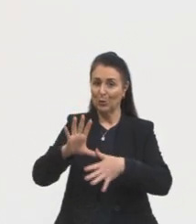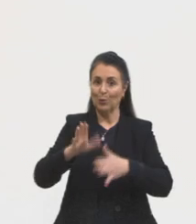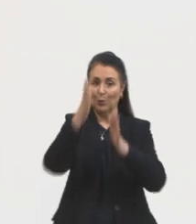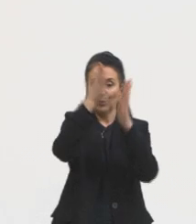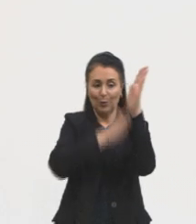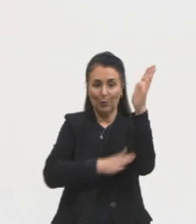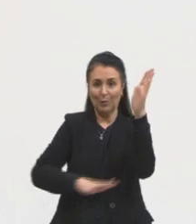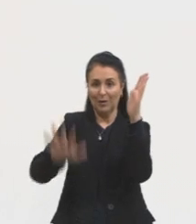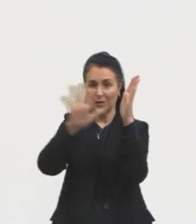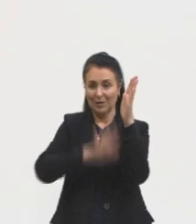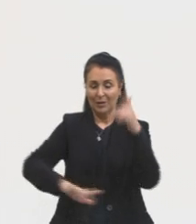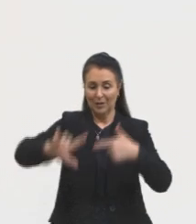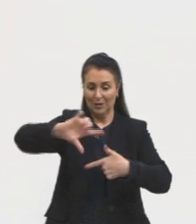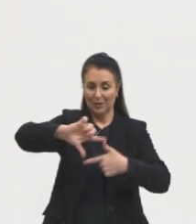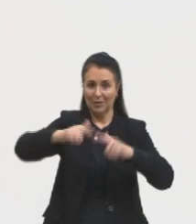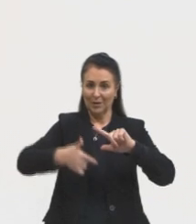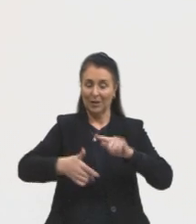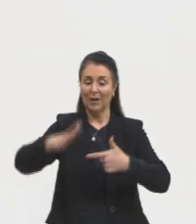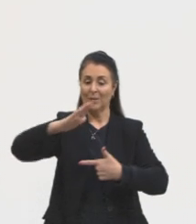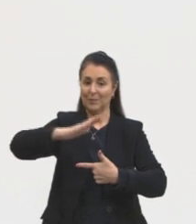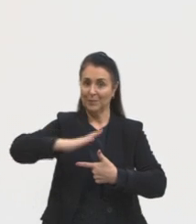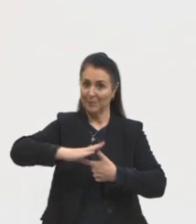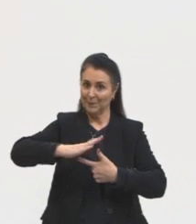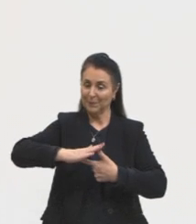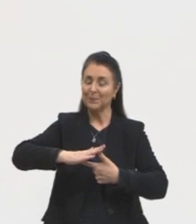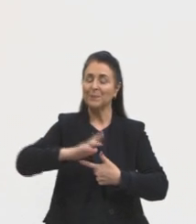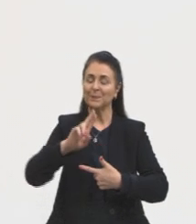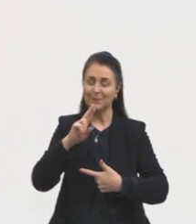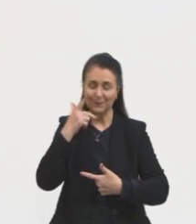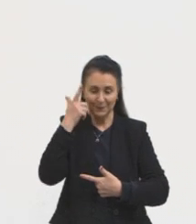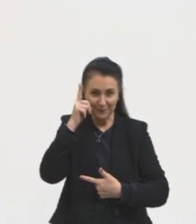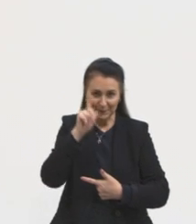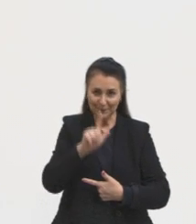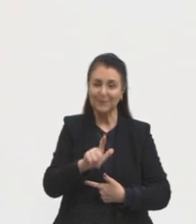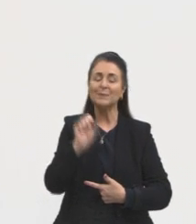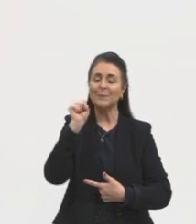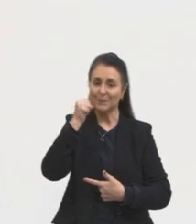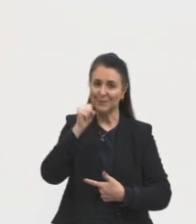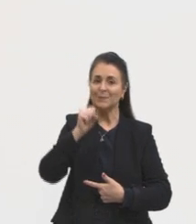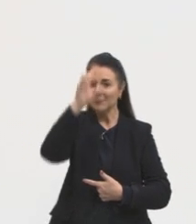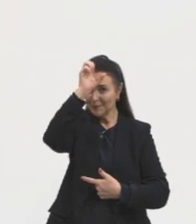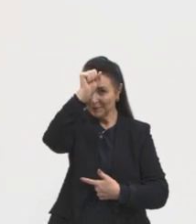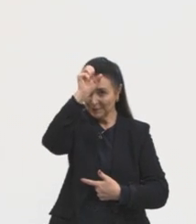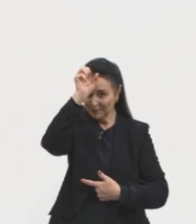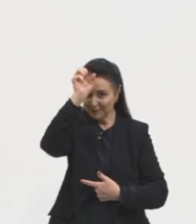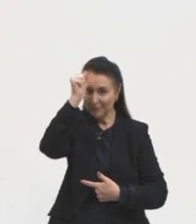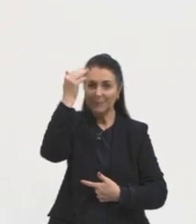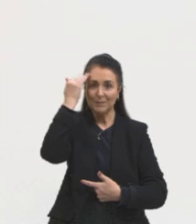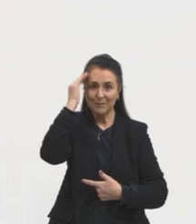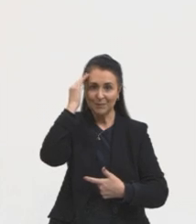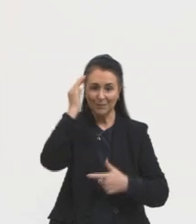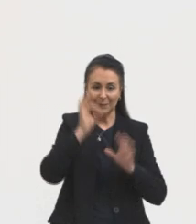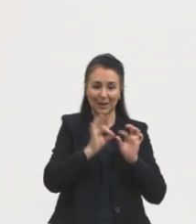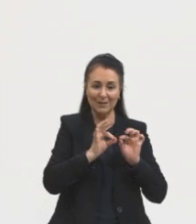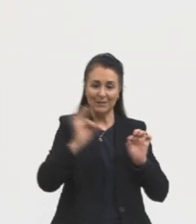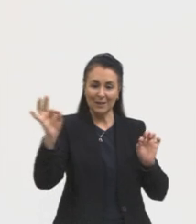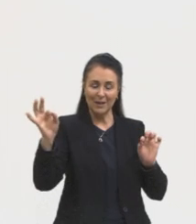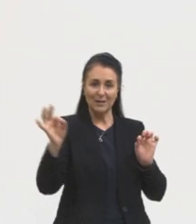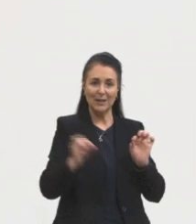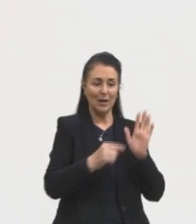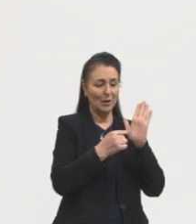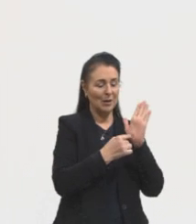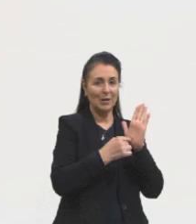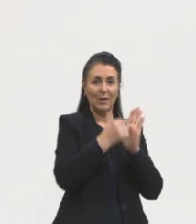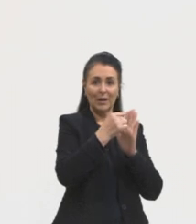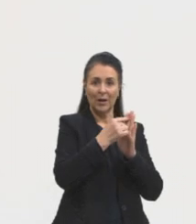formas geométricas e teorema de Pitágoras nós conseguimos sim que terminar então a distância entre dois pontos e no caso